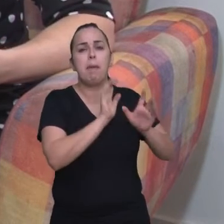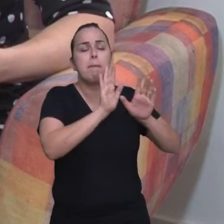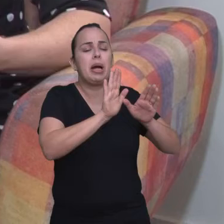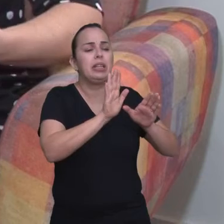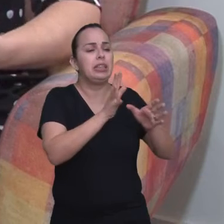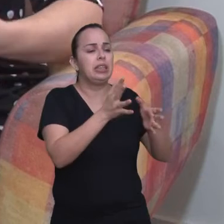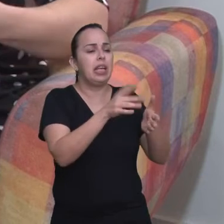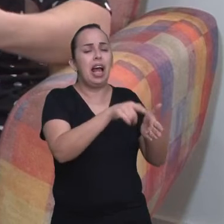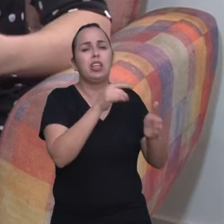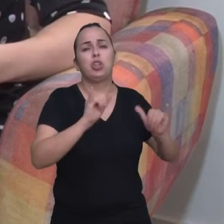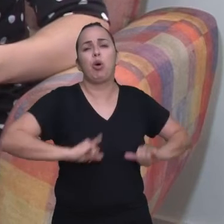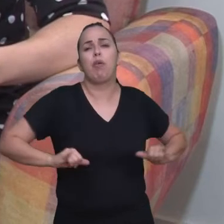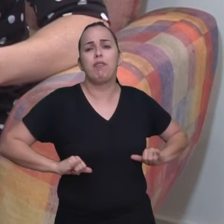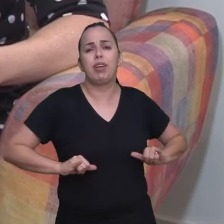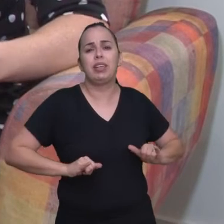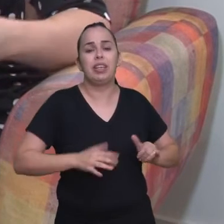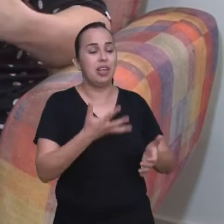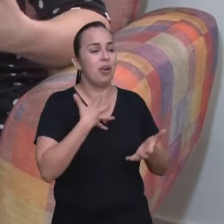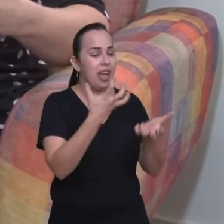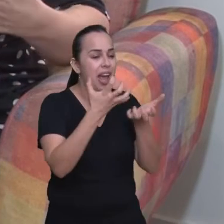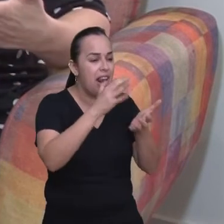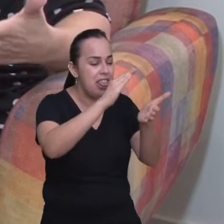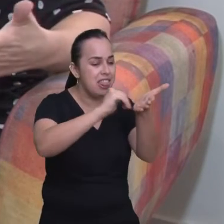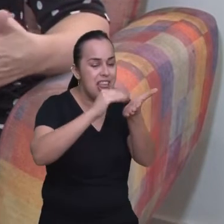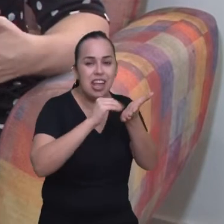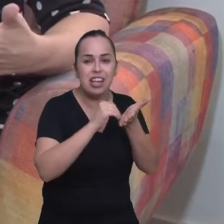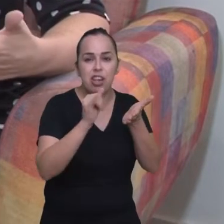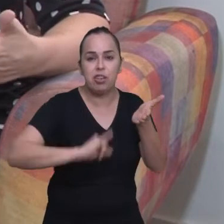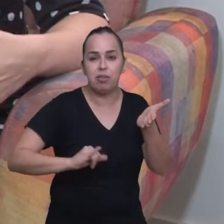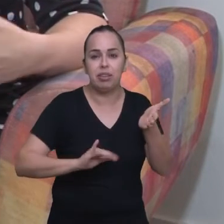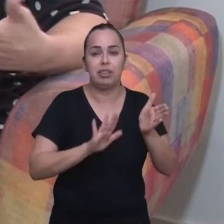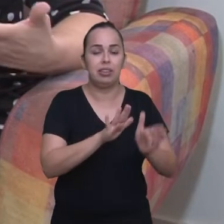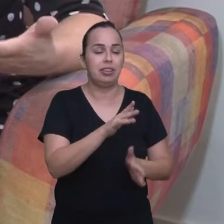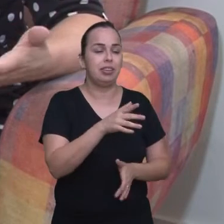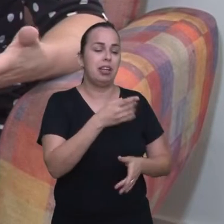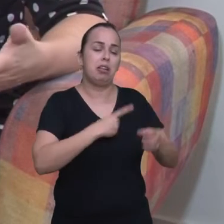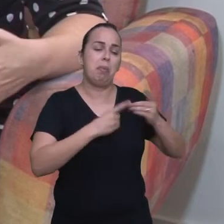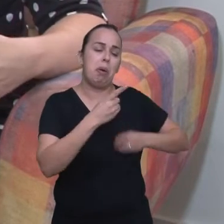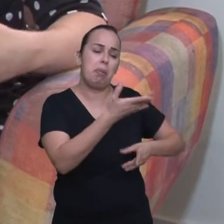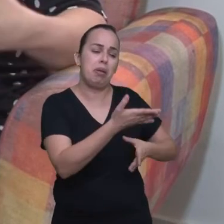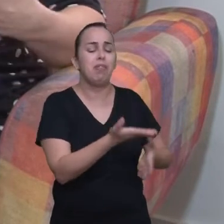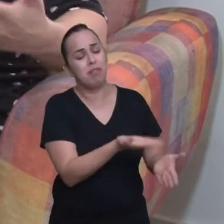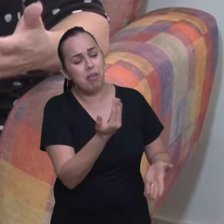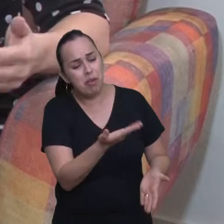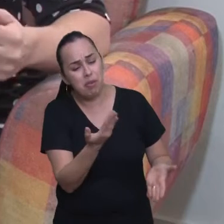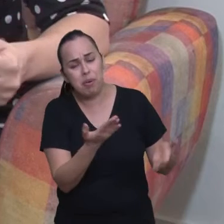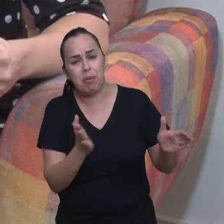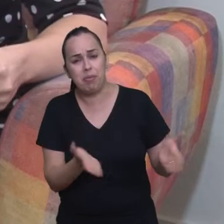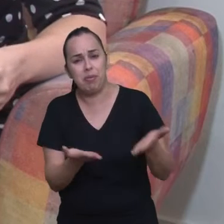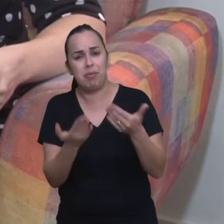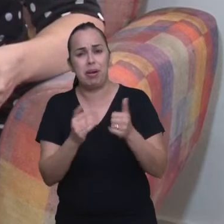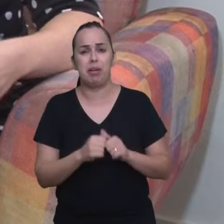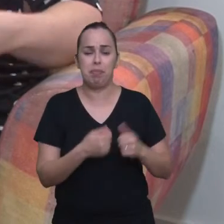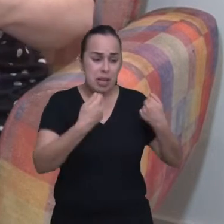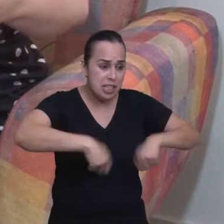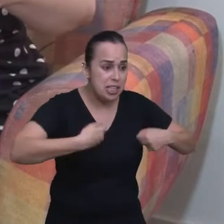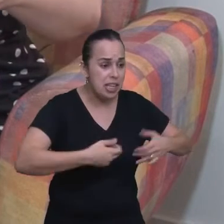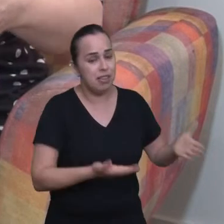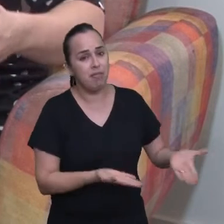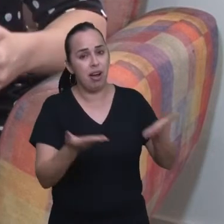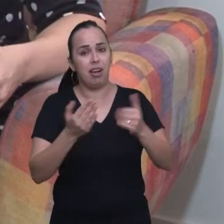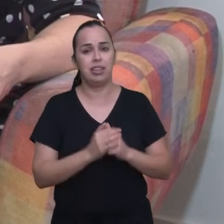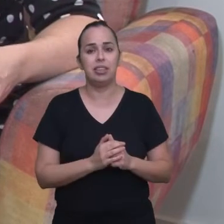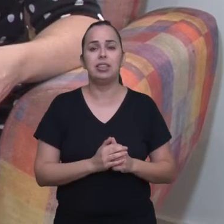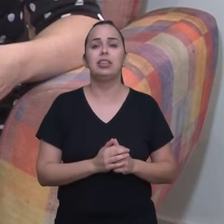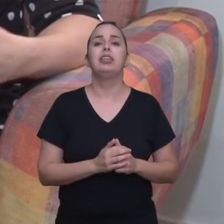da pessoa, e às vezes esse não é o caminho. Então a pessoa está lá deprimida, por exemplo, não quer sair. Aí você fala, não, mas você tem que se ajudar, não, mas você